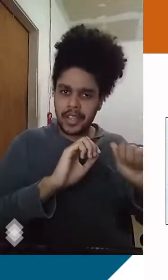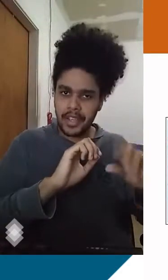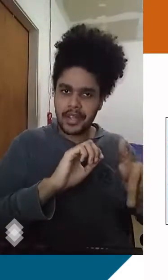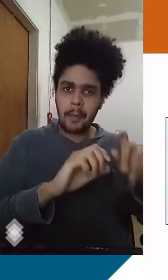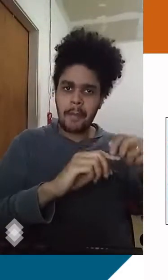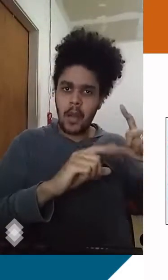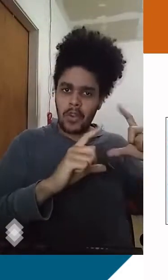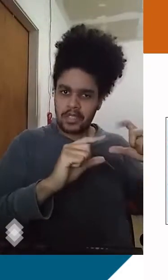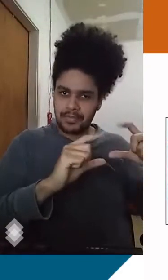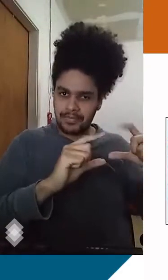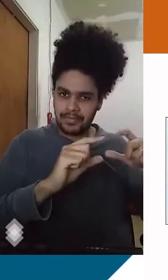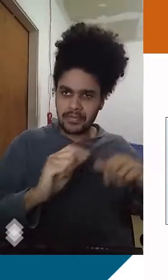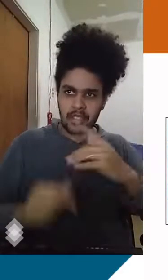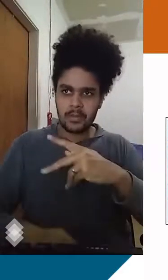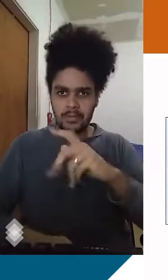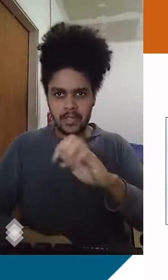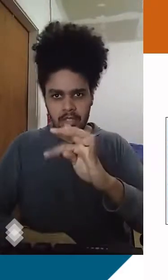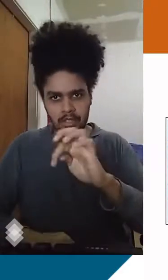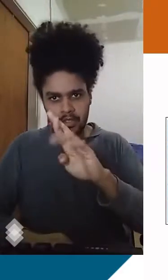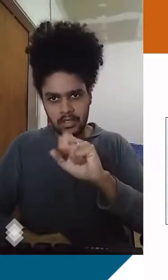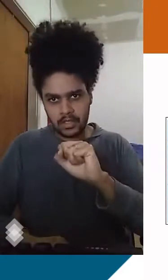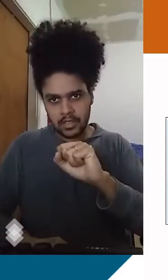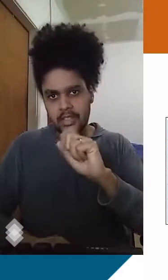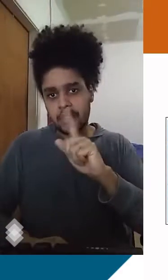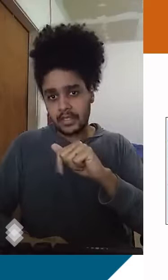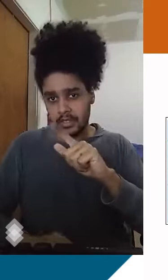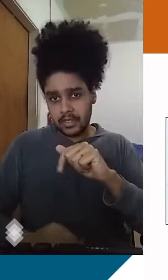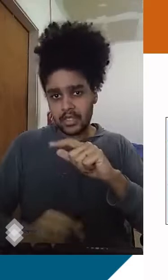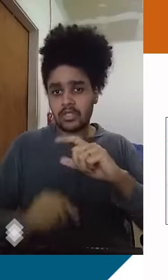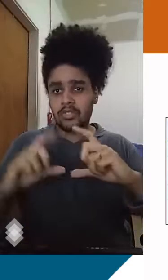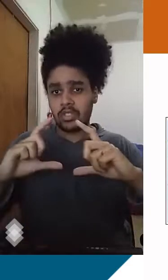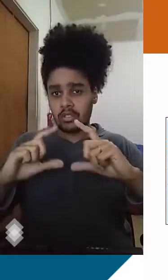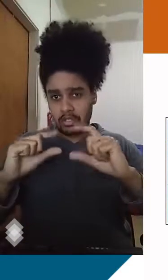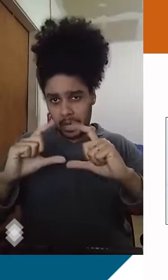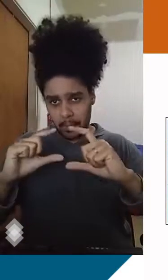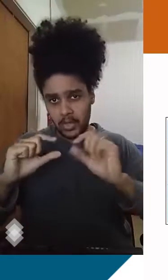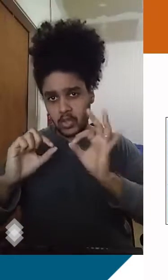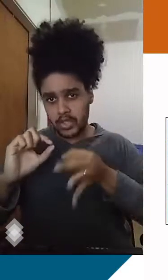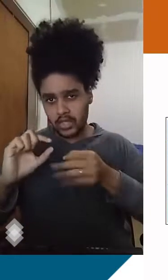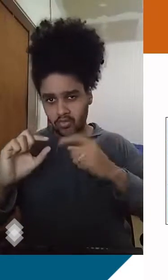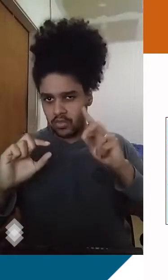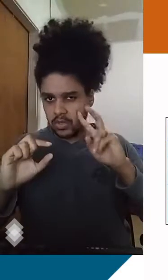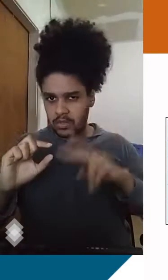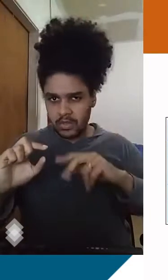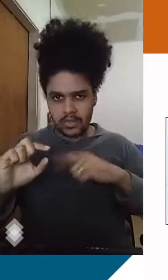o tamanho, quando a gente joga para a projeção de Peters, né, que é a projeção que preserva